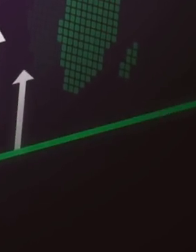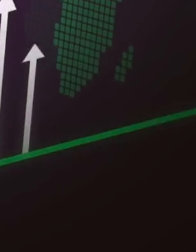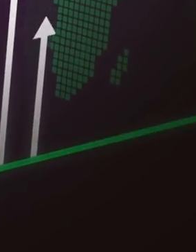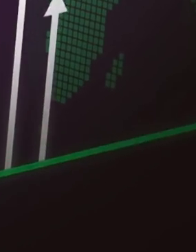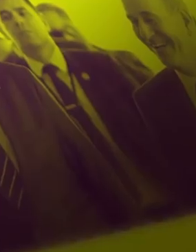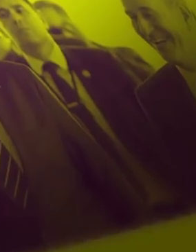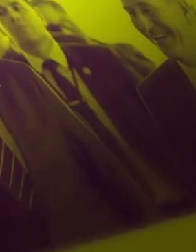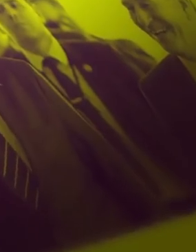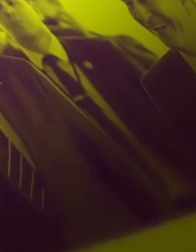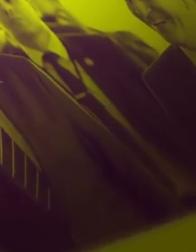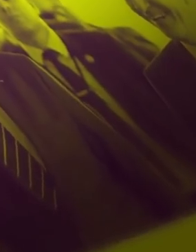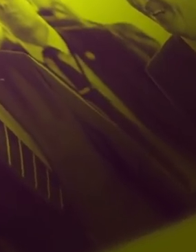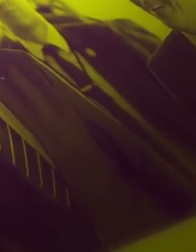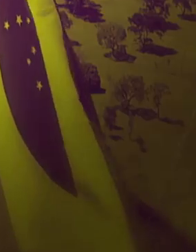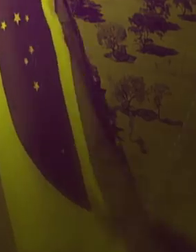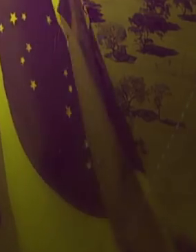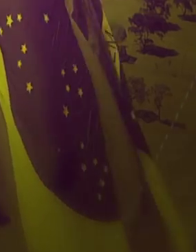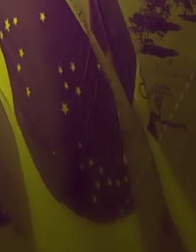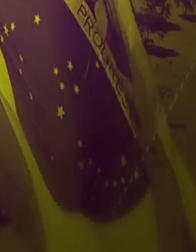Tchau. Tchau.